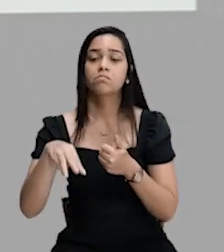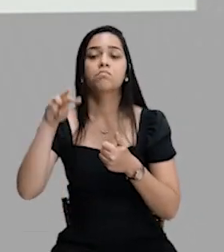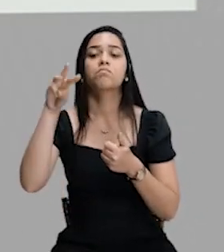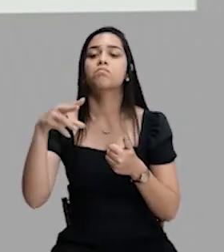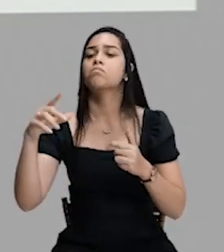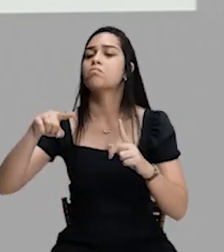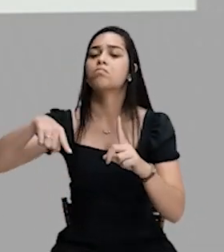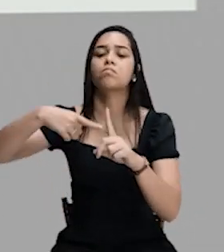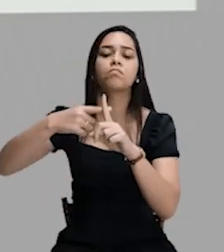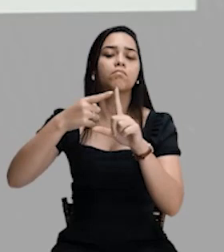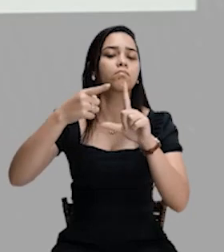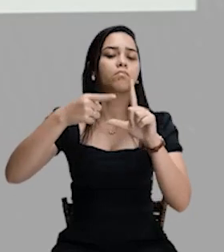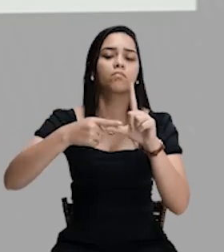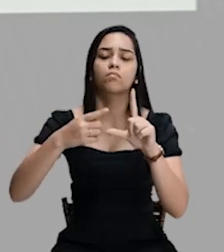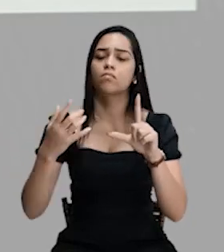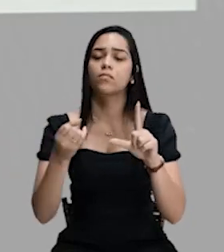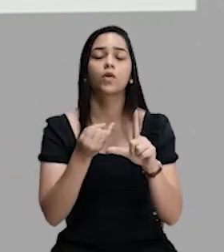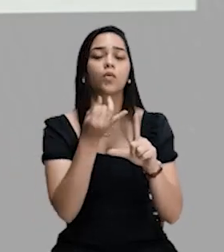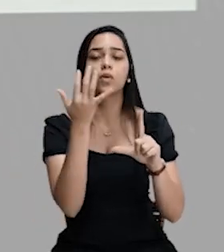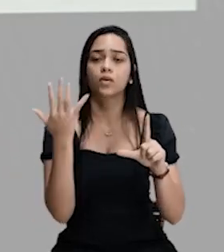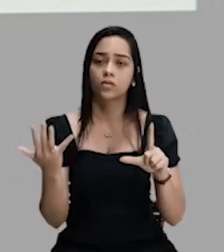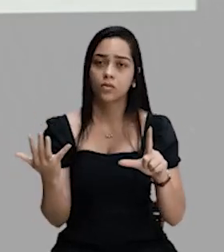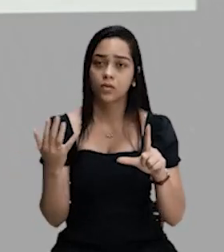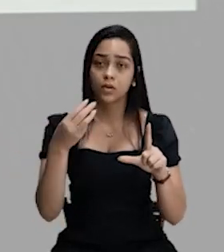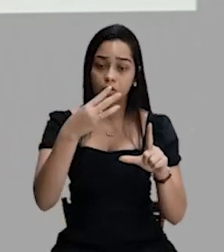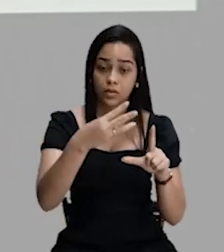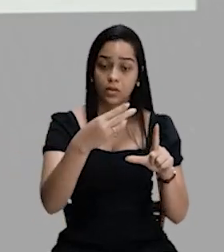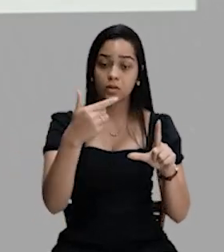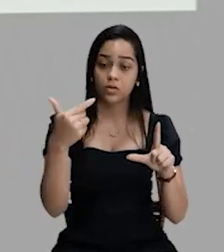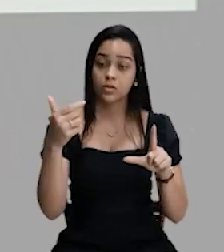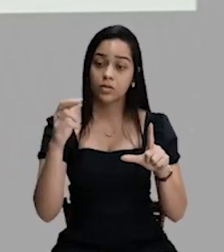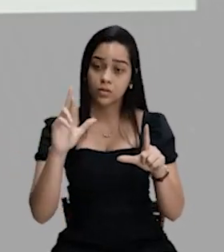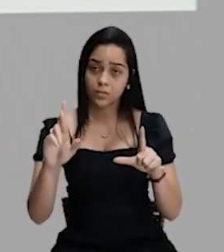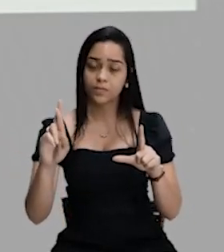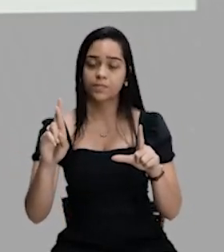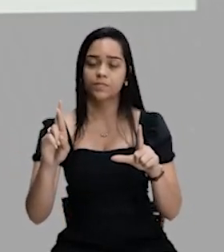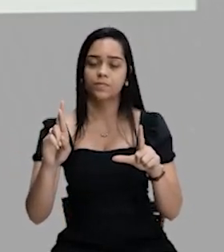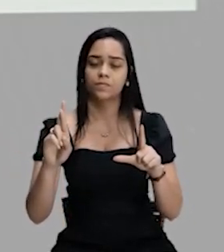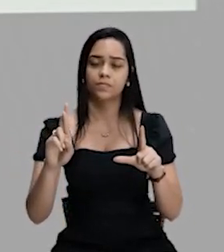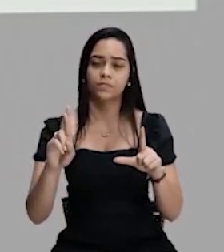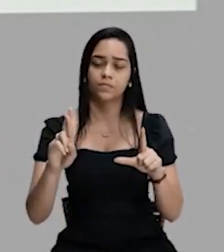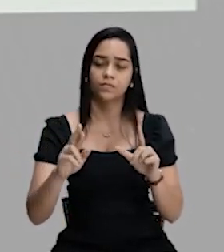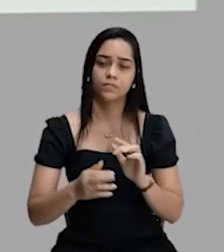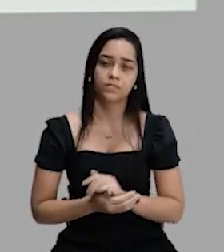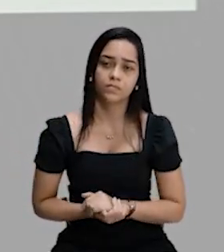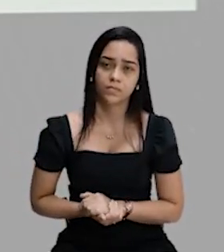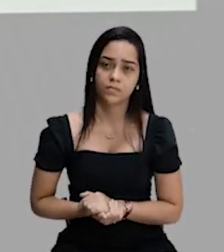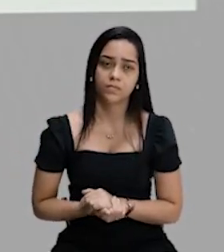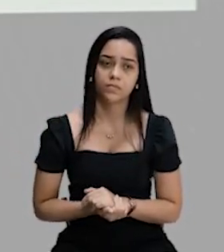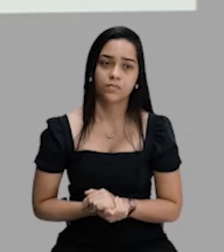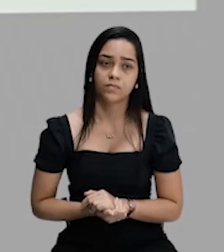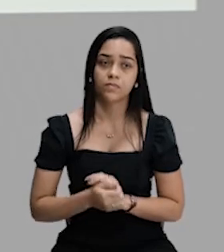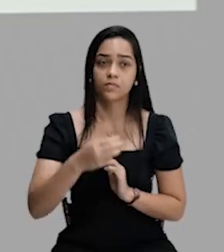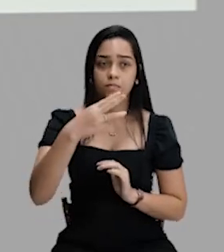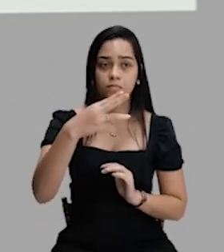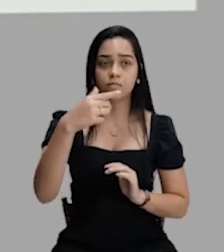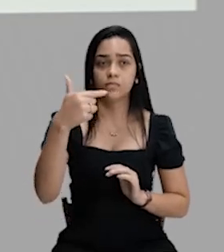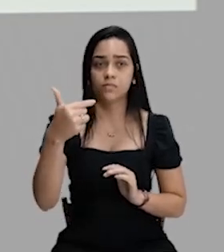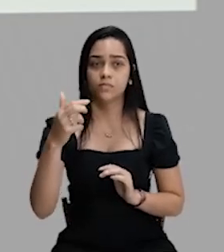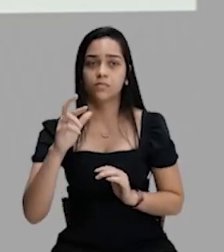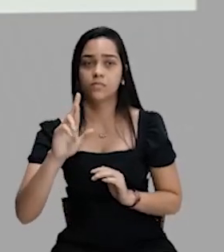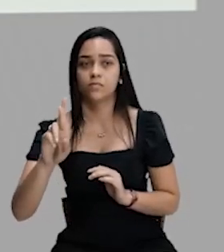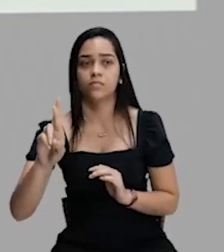é a soma dos ângulos internos quanto é que vale Vale 32 R tá isso aqui ele deu Vale 32